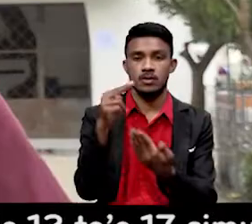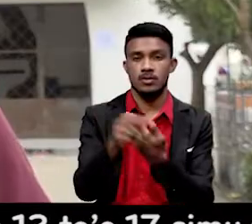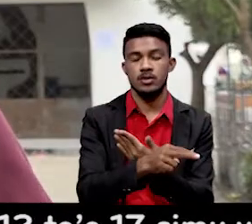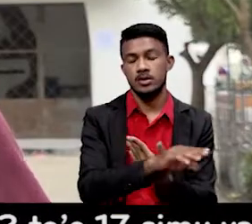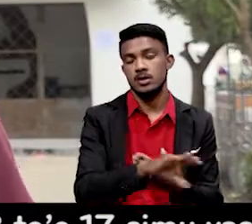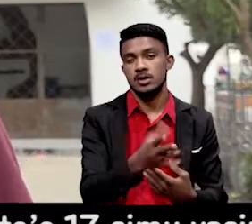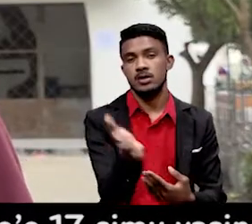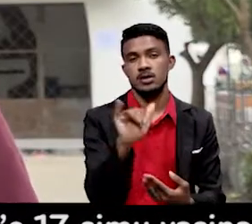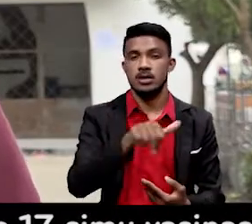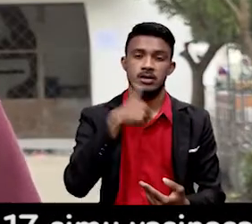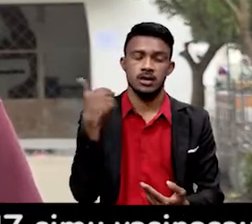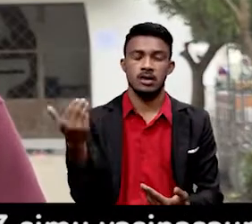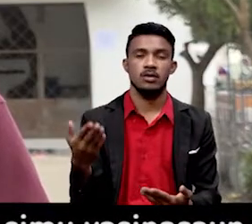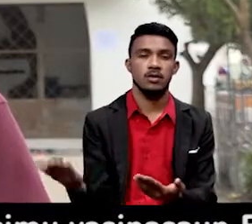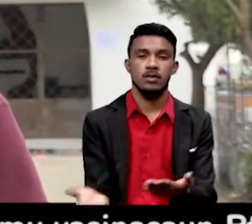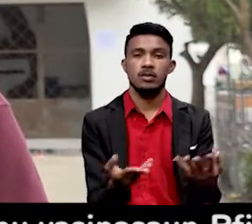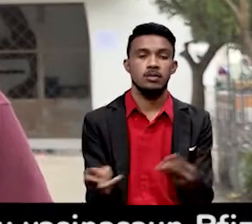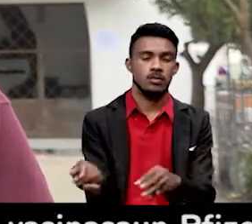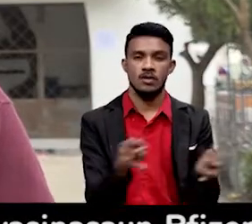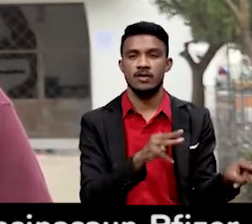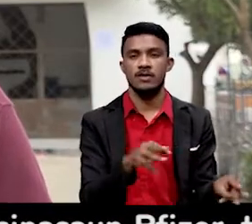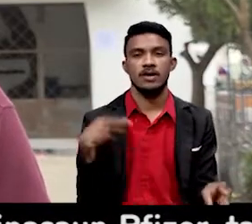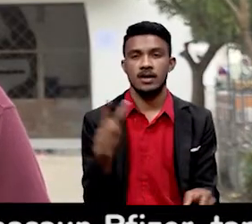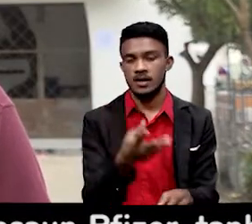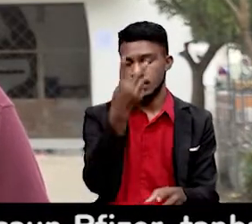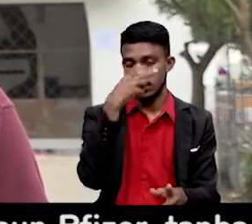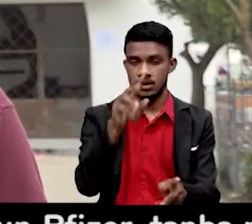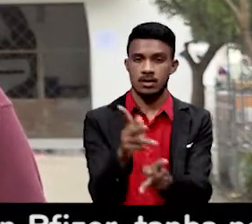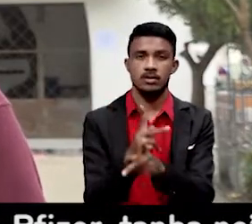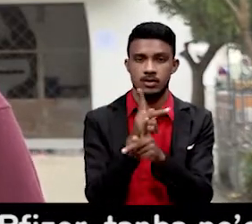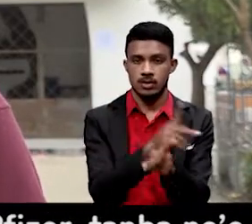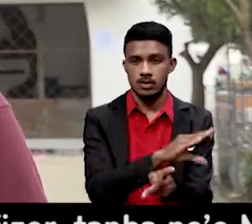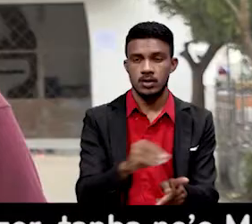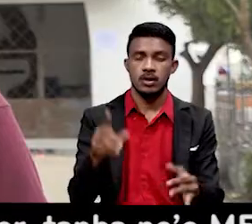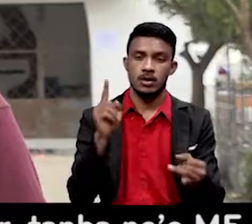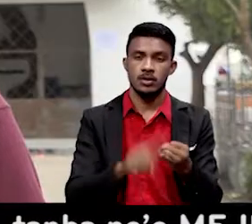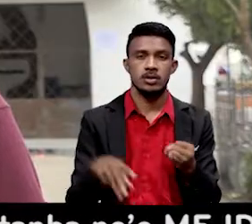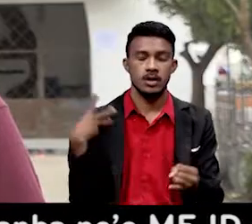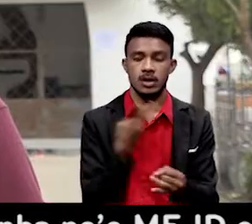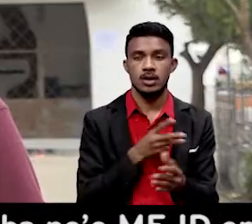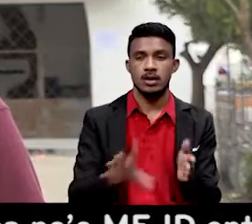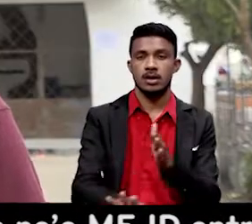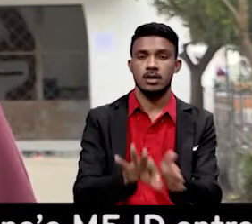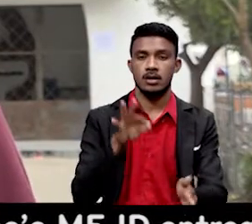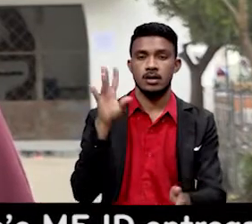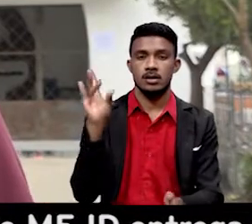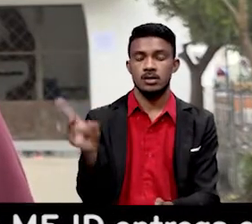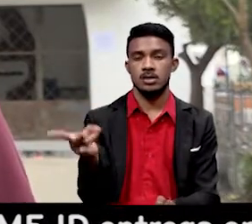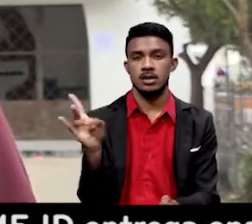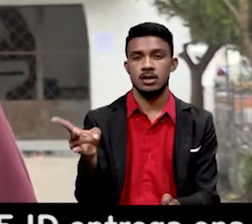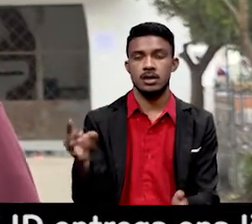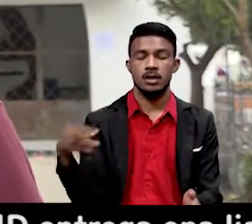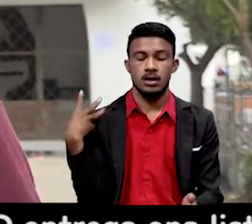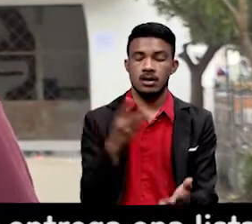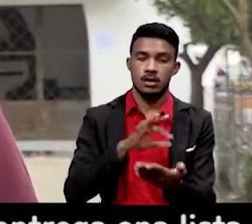se era bairro na barra. Então, ita taxas, e que se terreta. Agora que eles tentam, né? E aí tem a lista, né? Pois,